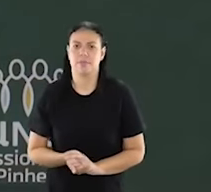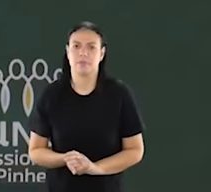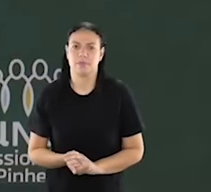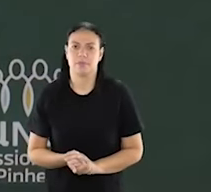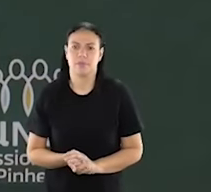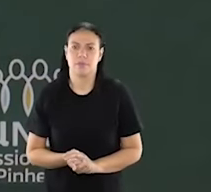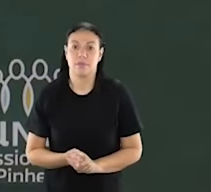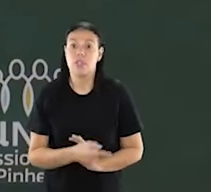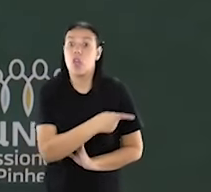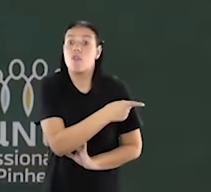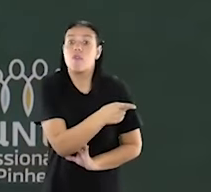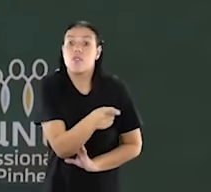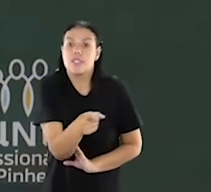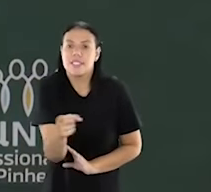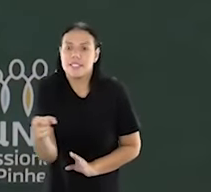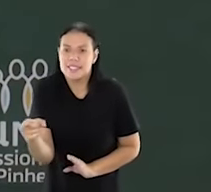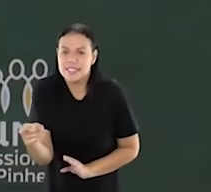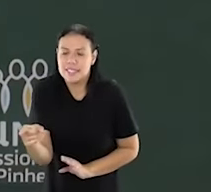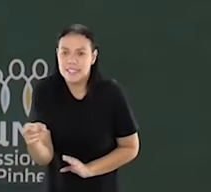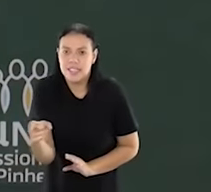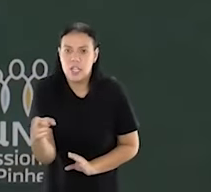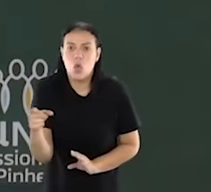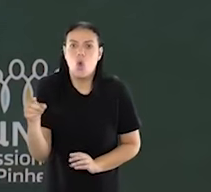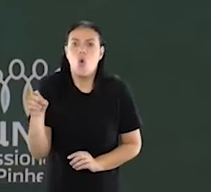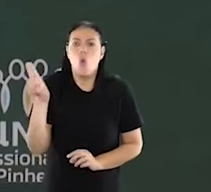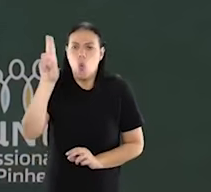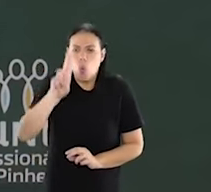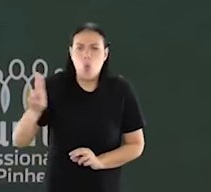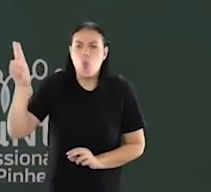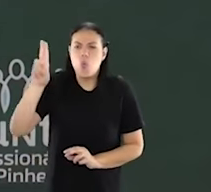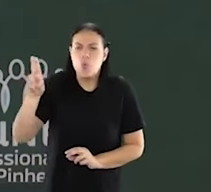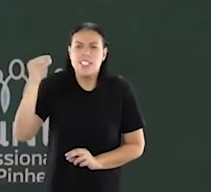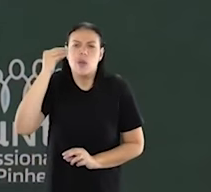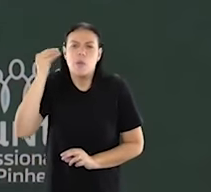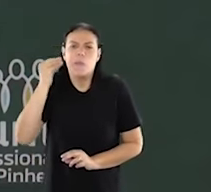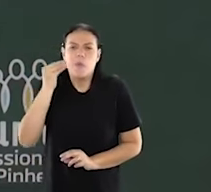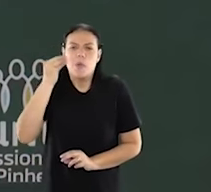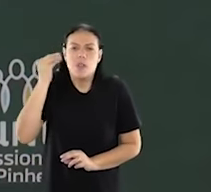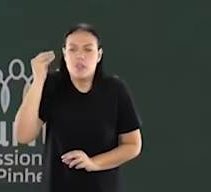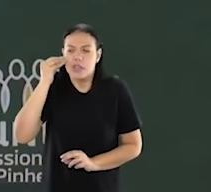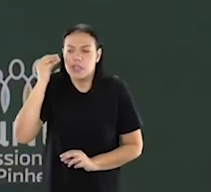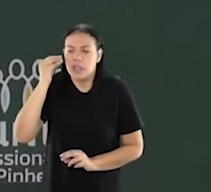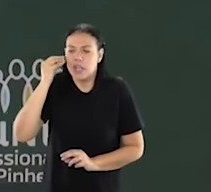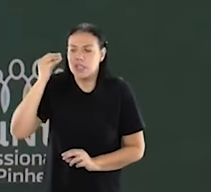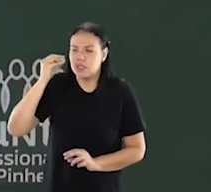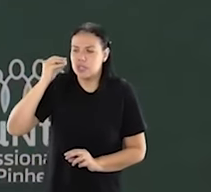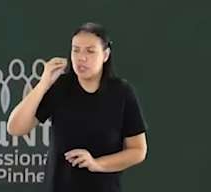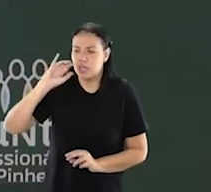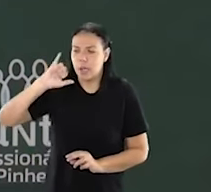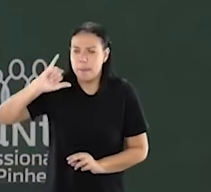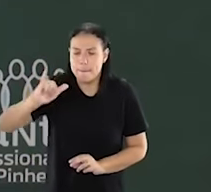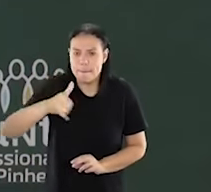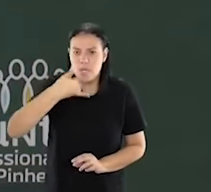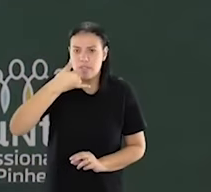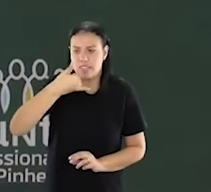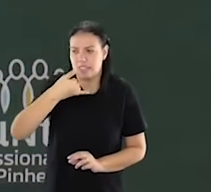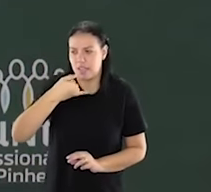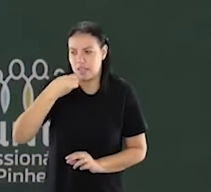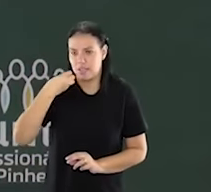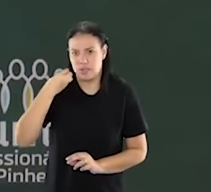Você tem aproveitado as oportunidades que Deus tem colocado nas suas mãos? Ou tem deixado passar esse